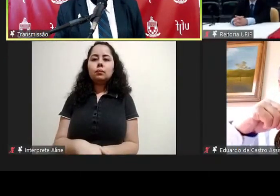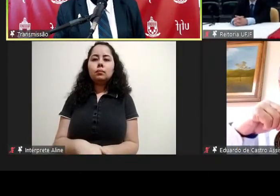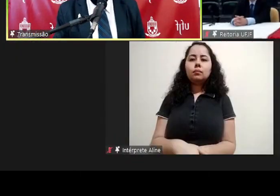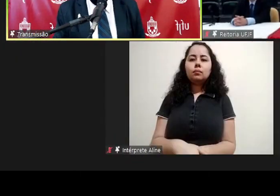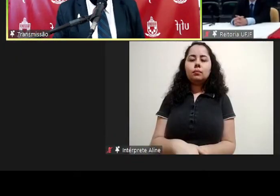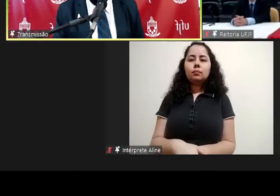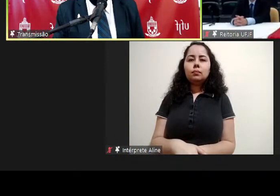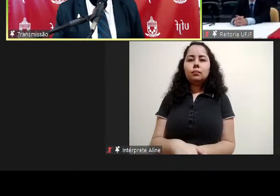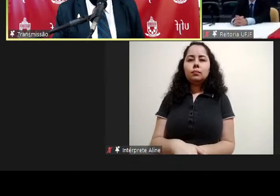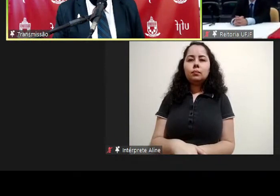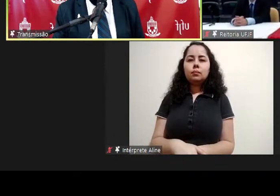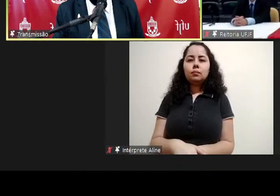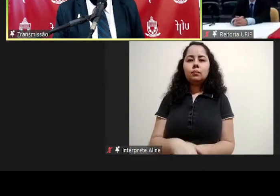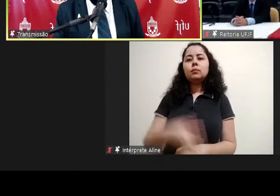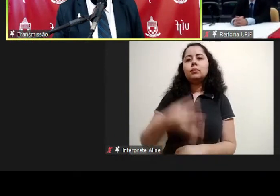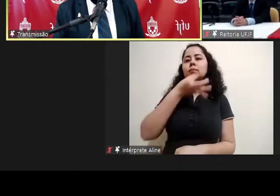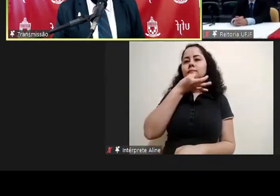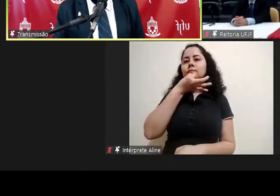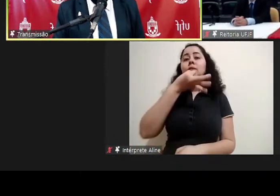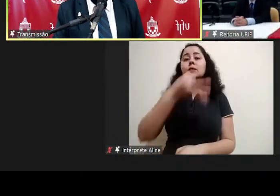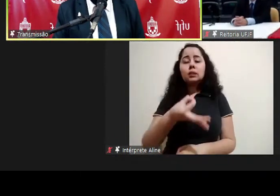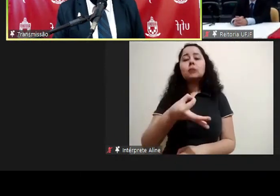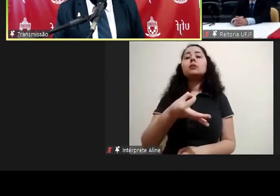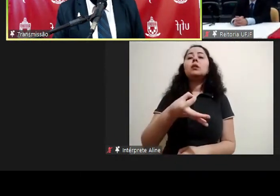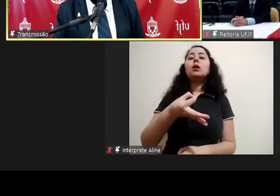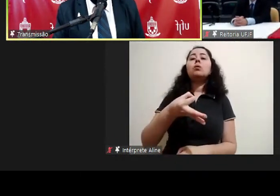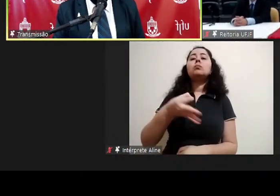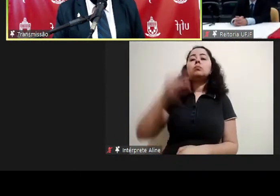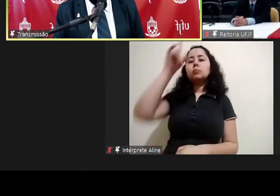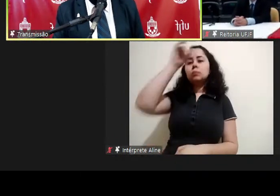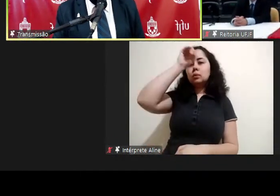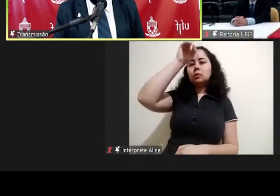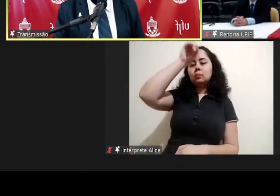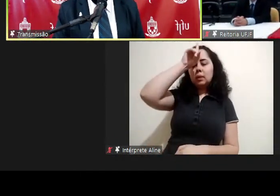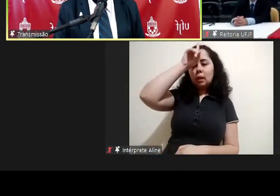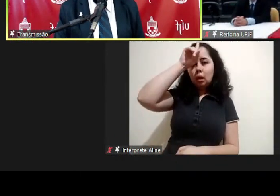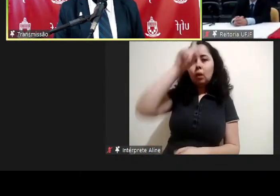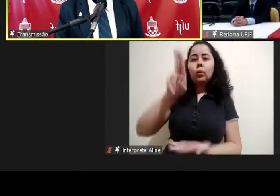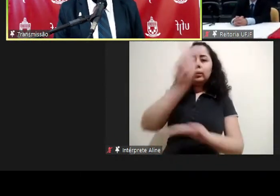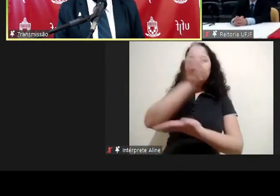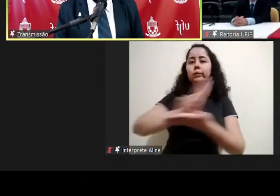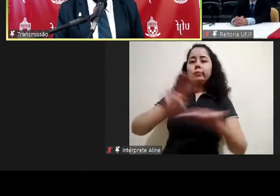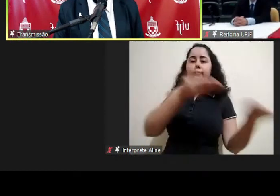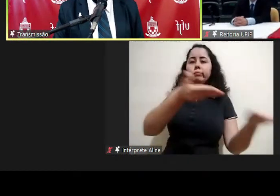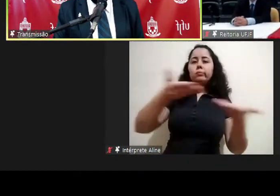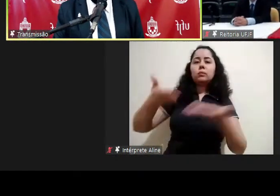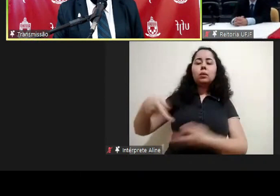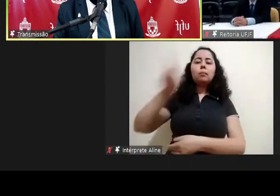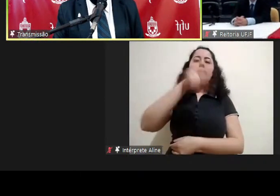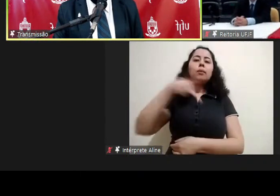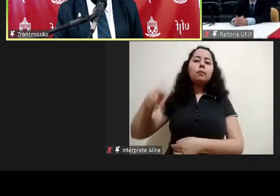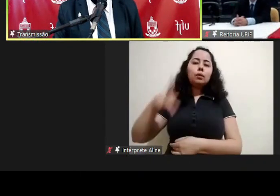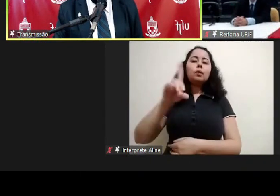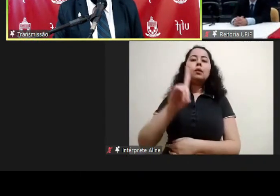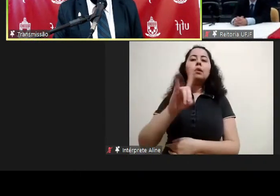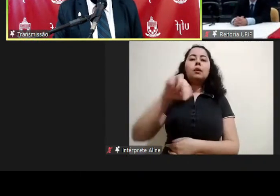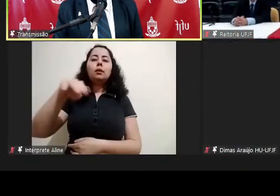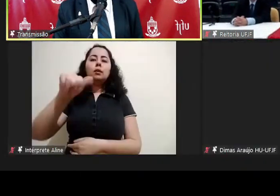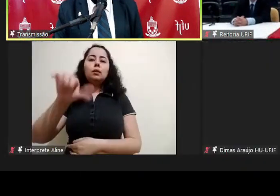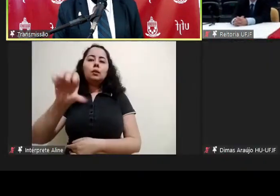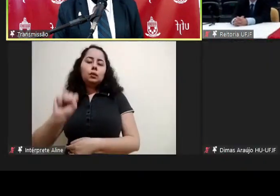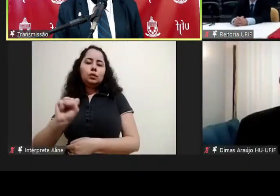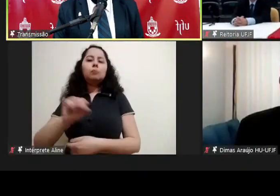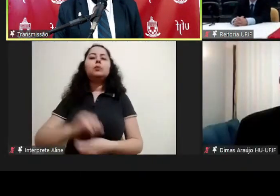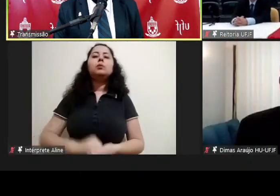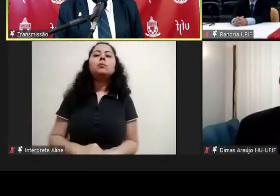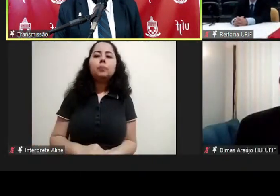Indicação do Hospital Universitário. Convidamos o superintendente do hospital, professor Dimas Augusto Carvalho de Araújo,